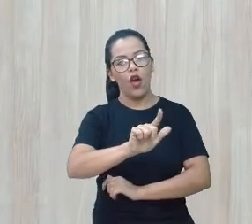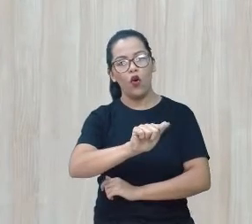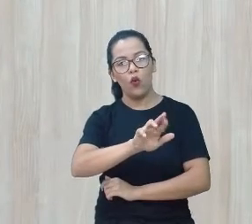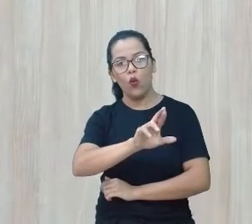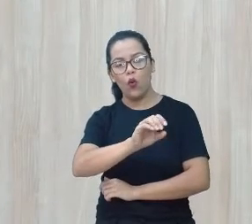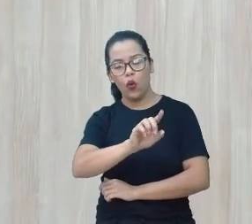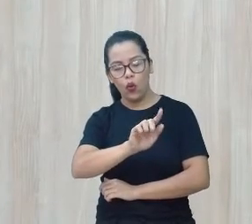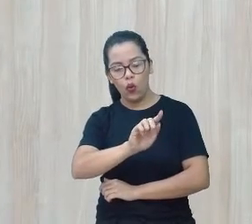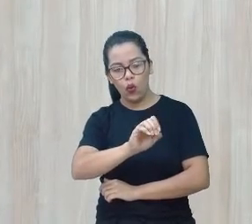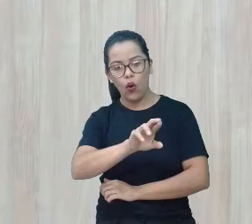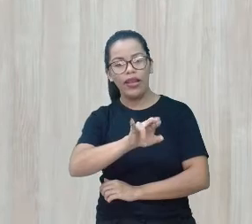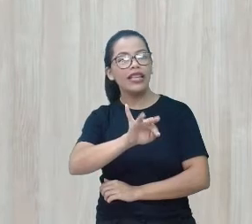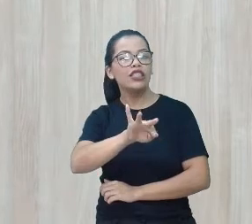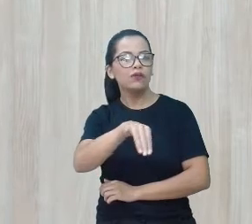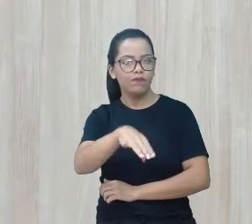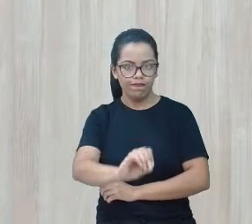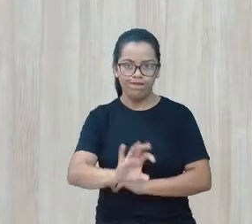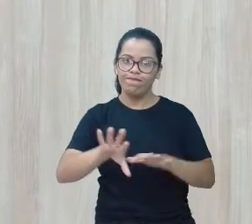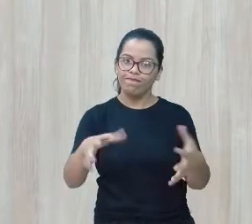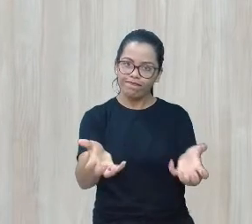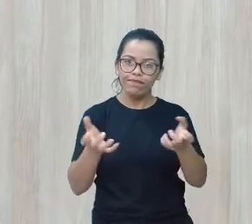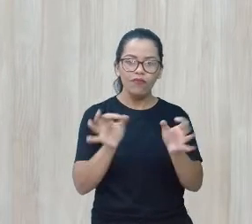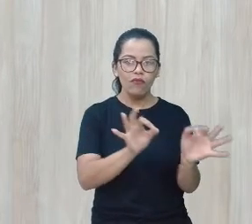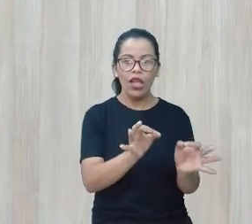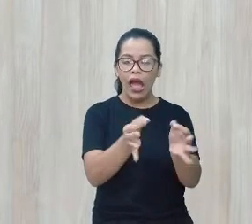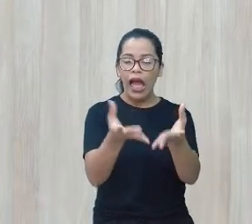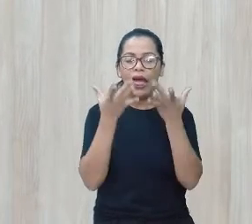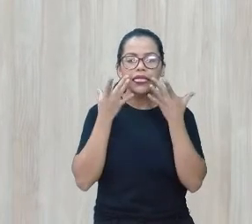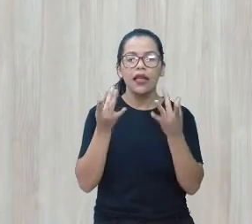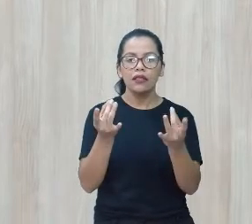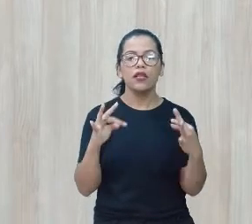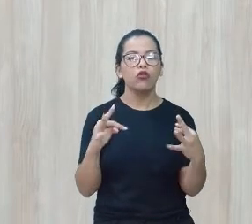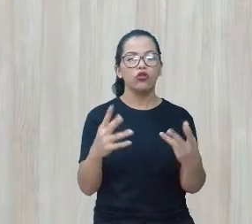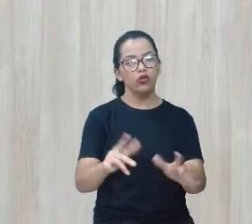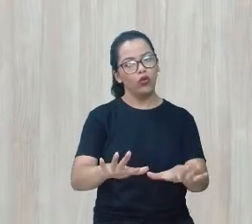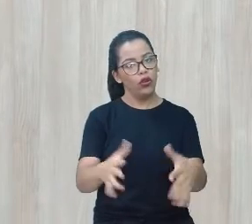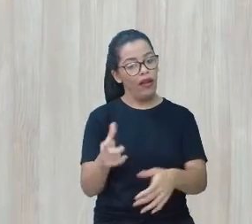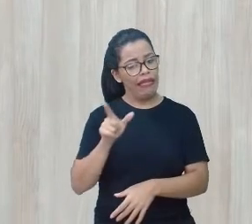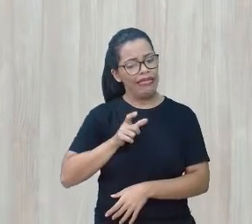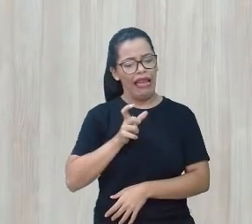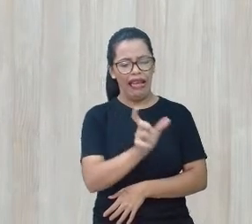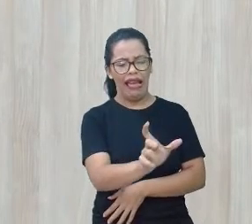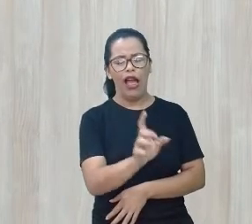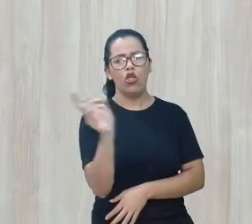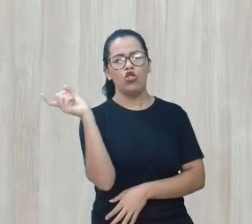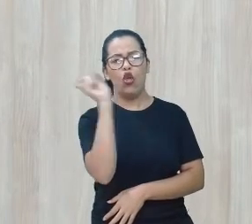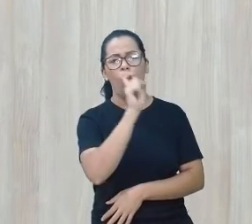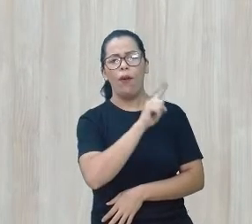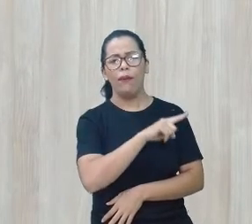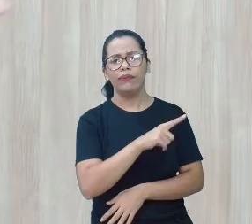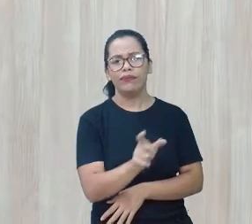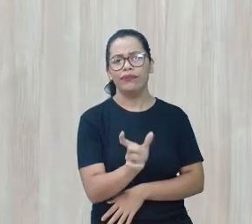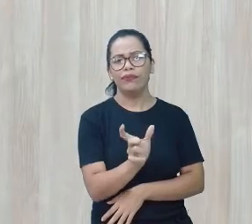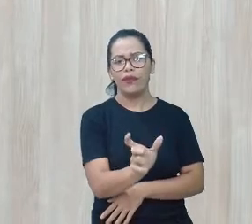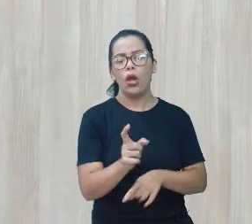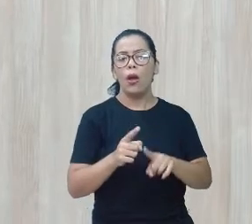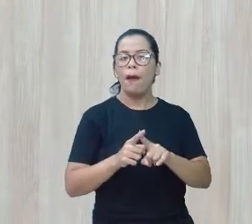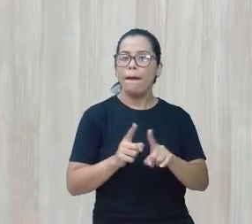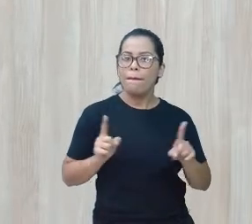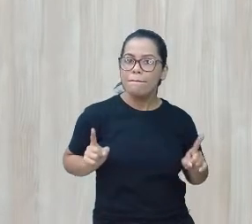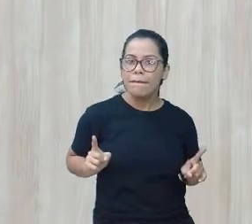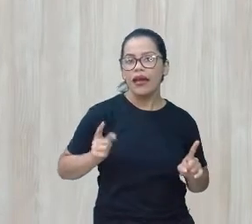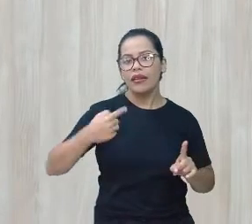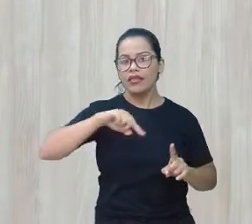prestem atenção e apesar de ter esse nome, a gente vai desmistificar algumas coisas, tá? Vai tirar o peso